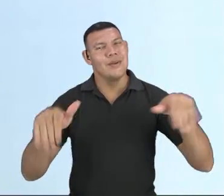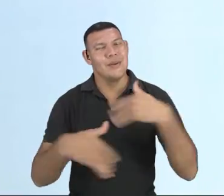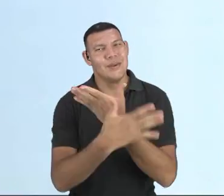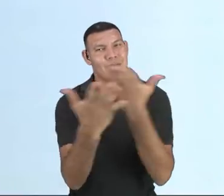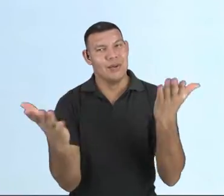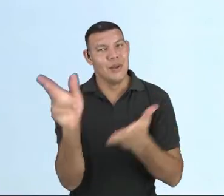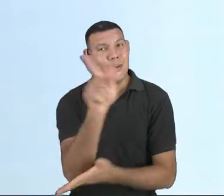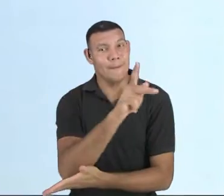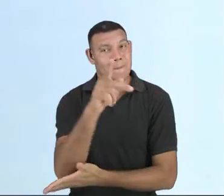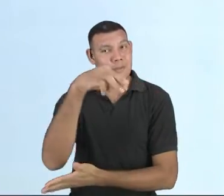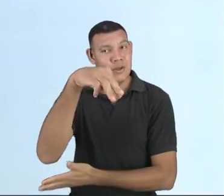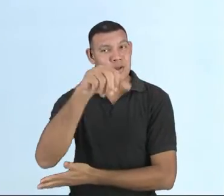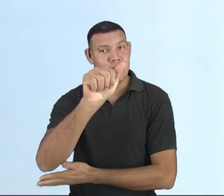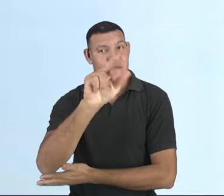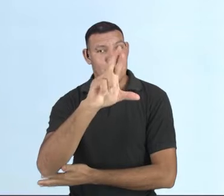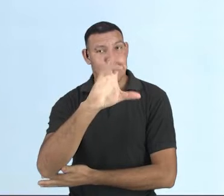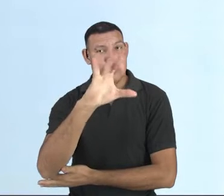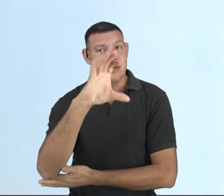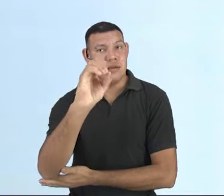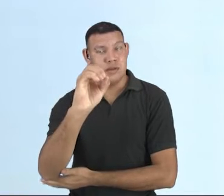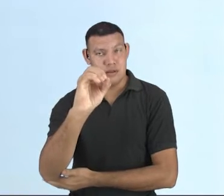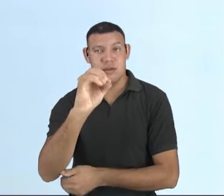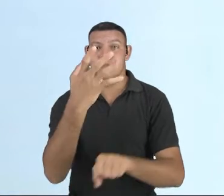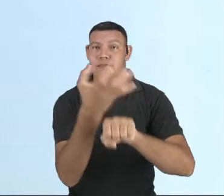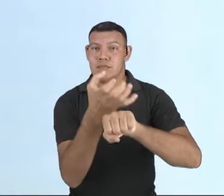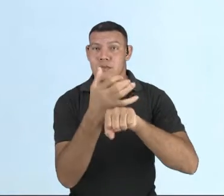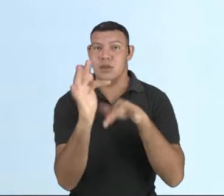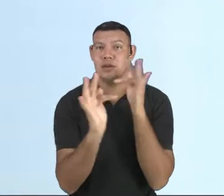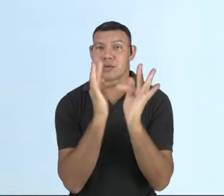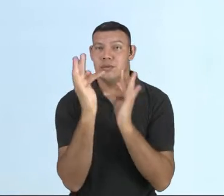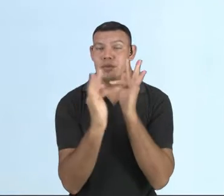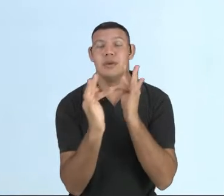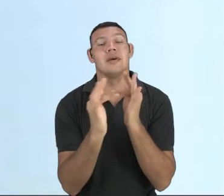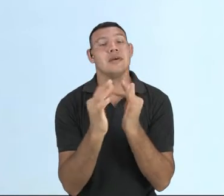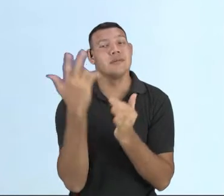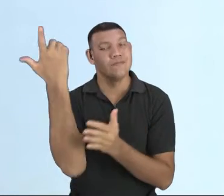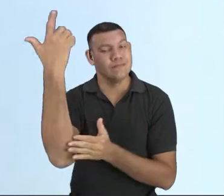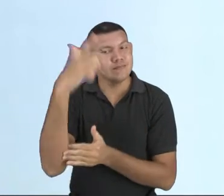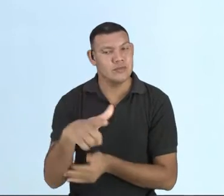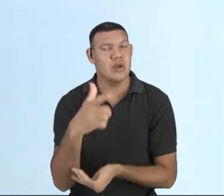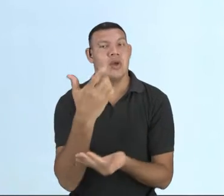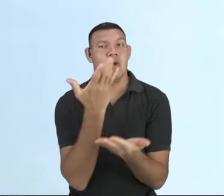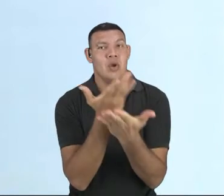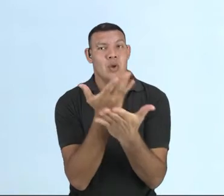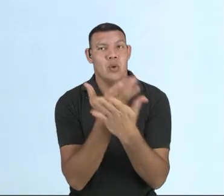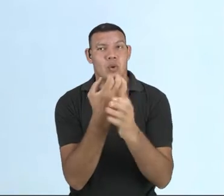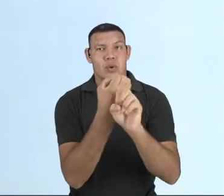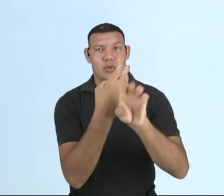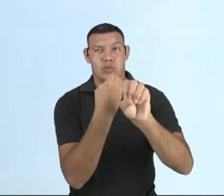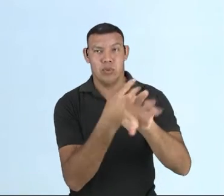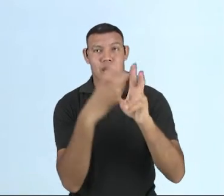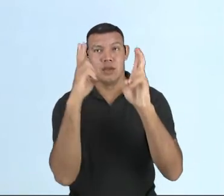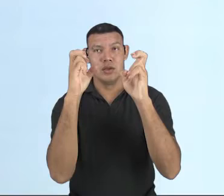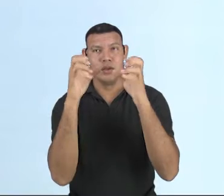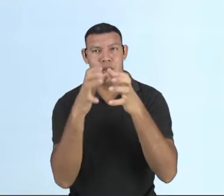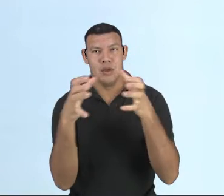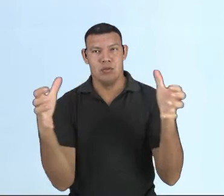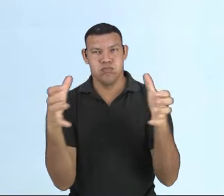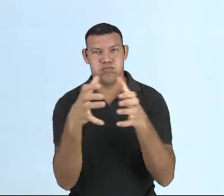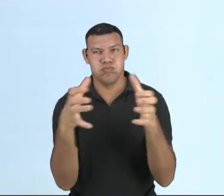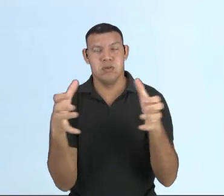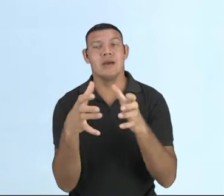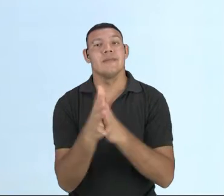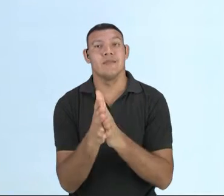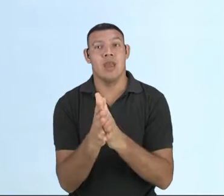Olá pessoal, eu sou o professor Márcio, professor da disciplina de Física. Hoje nós estamos com mais uma aula remota aí, com o tema dilatação.